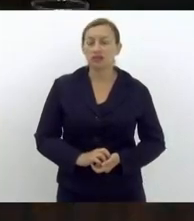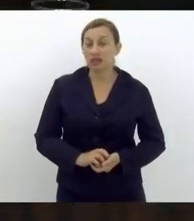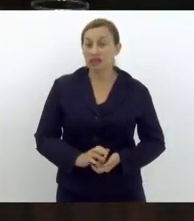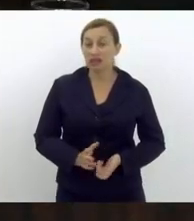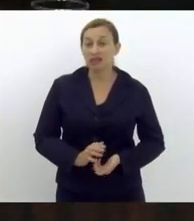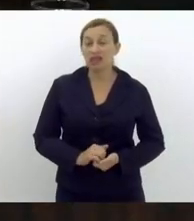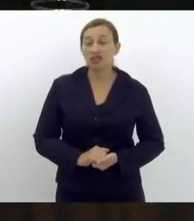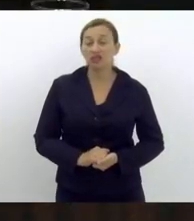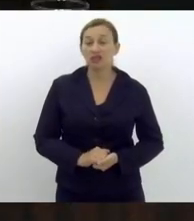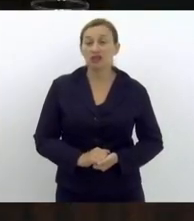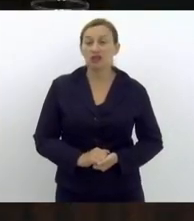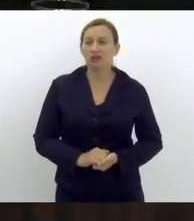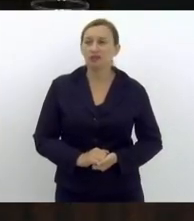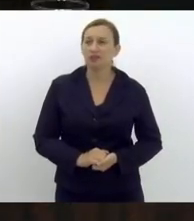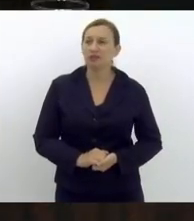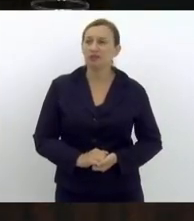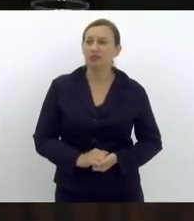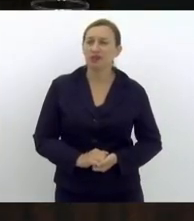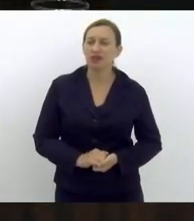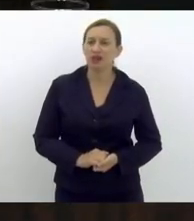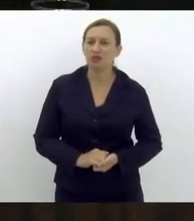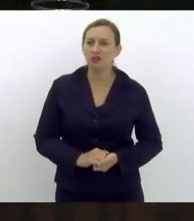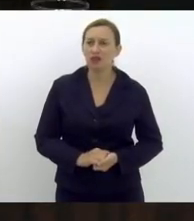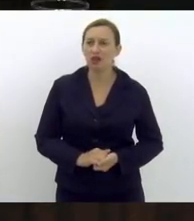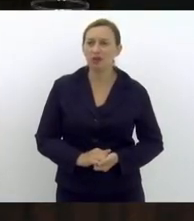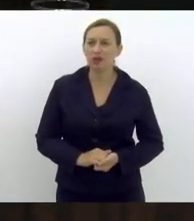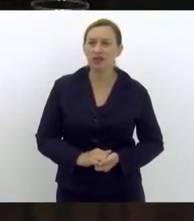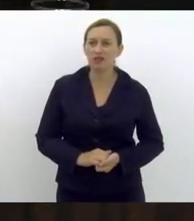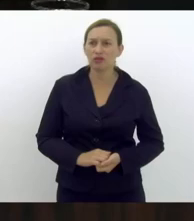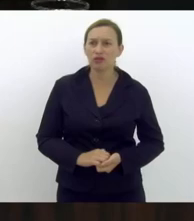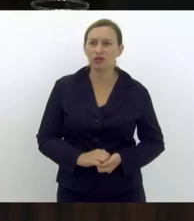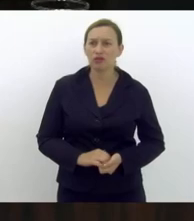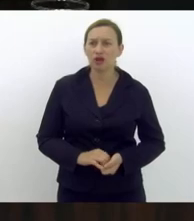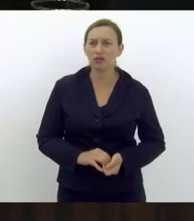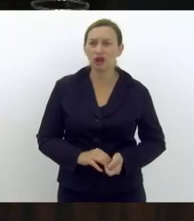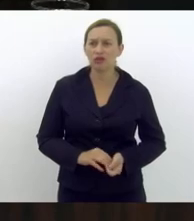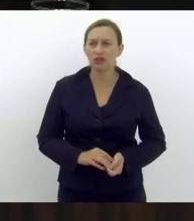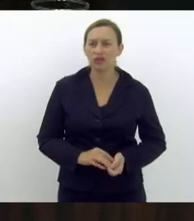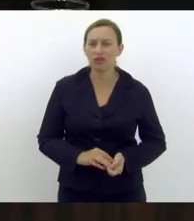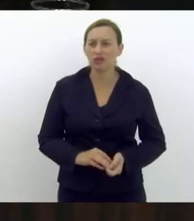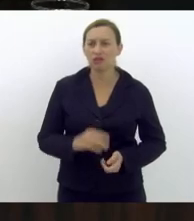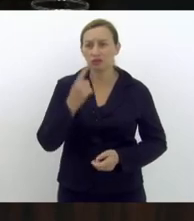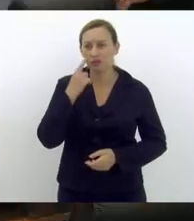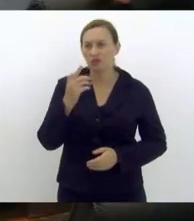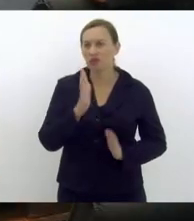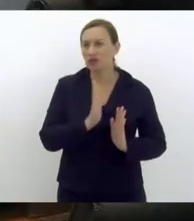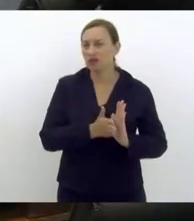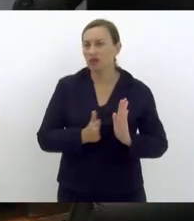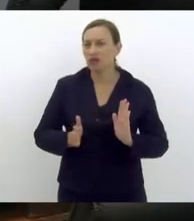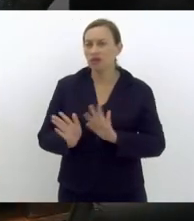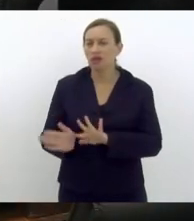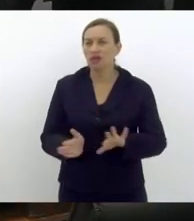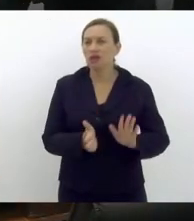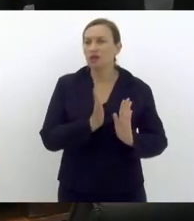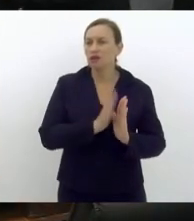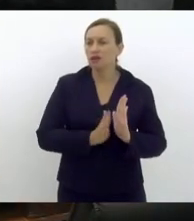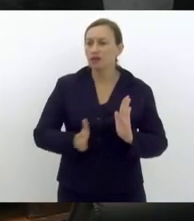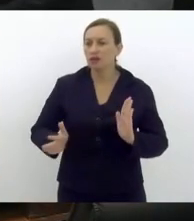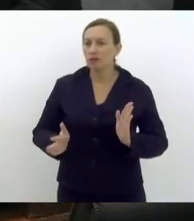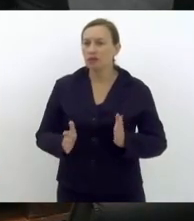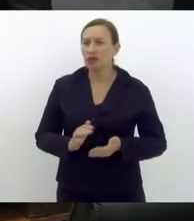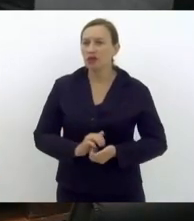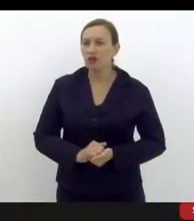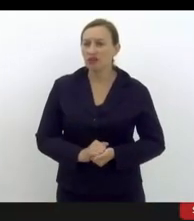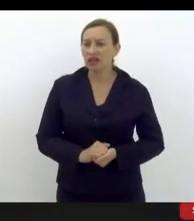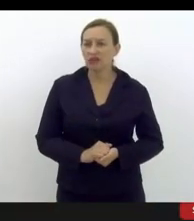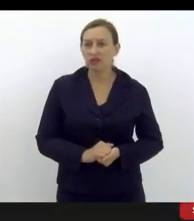A presidente. Presidente, vai fazer pela a segunda ordem. Chamada. Oi, fala, deputado Thiago.